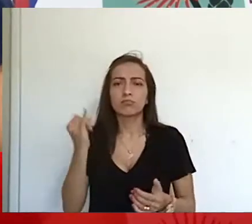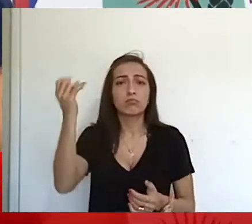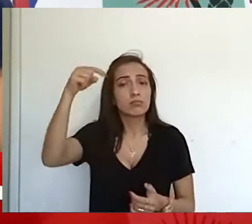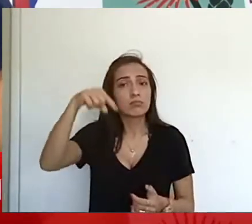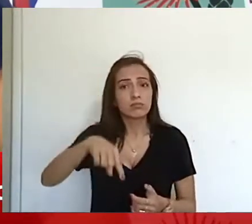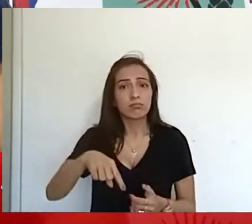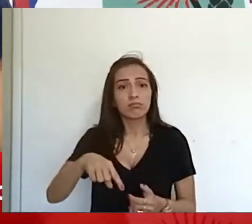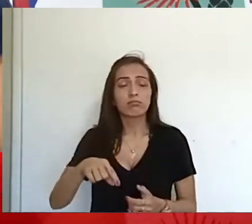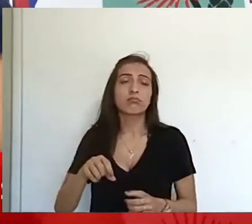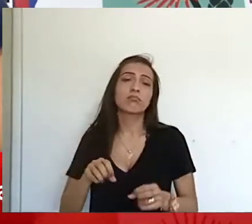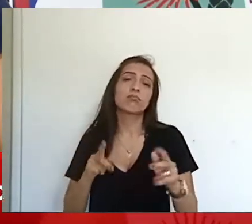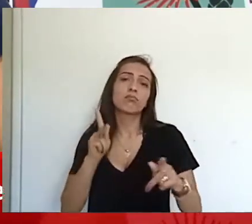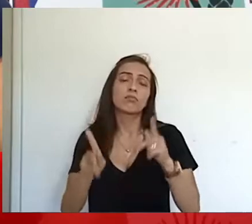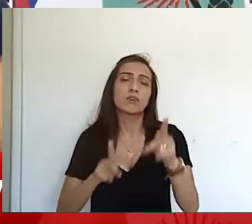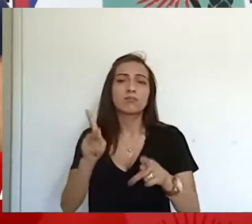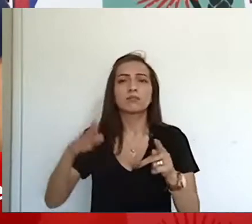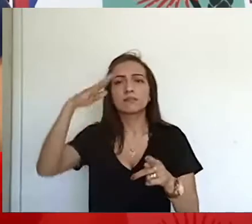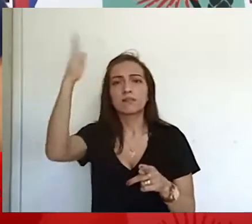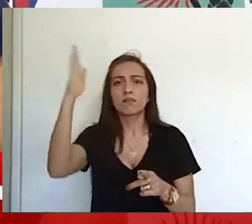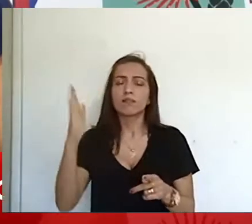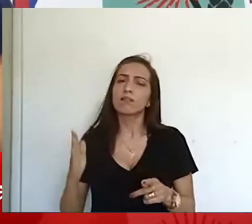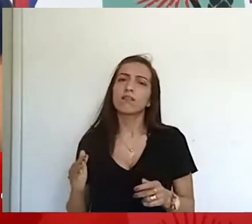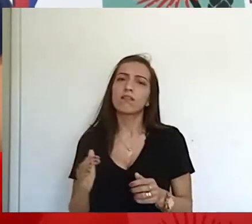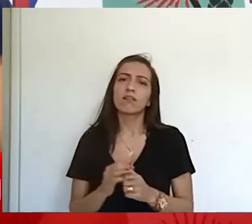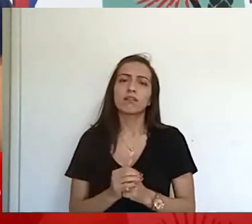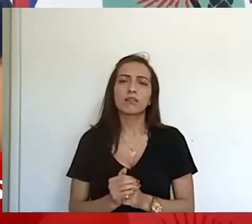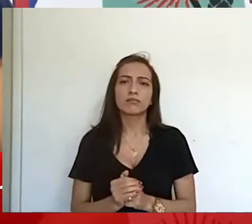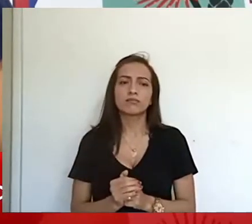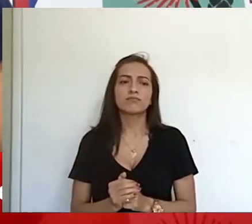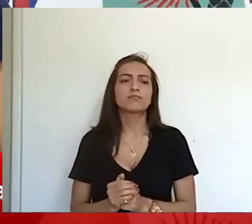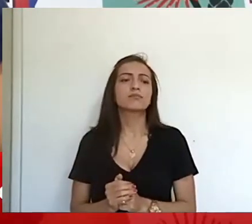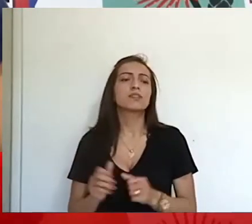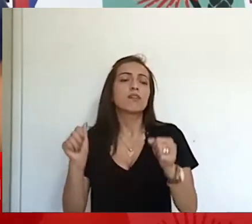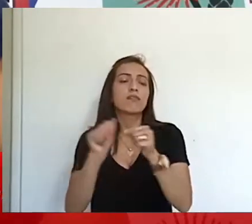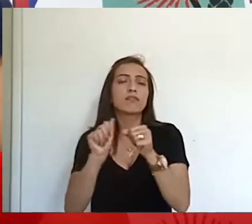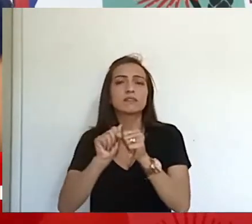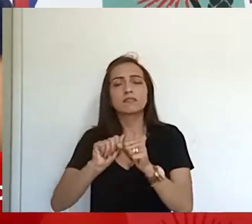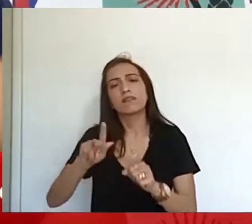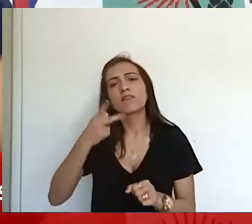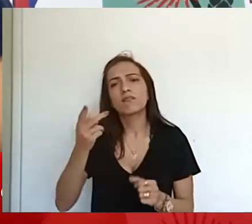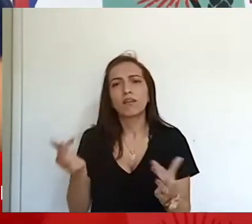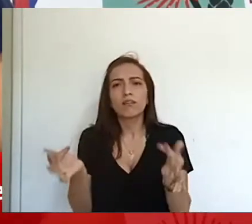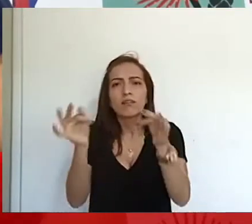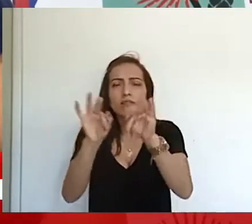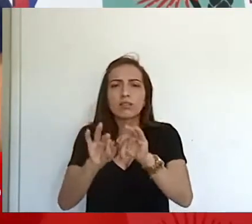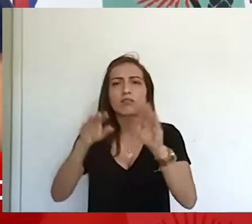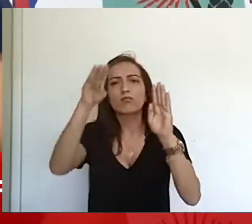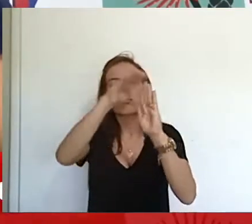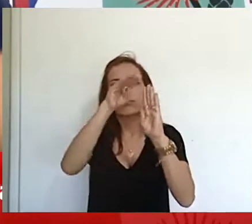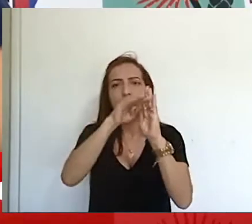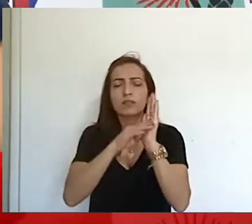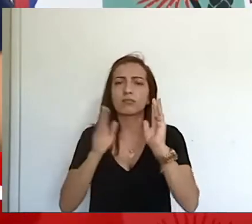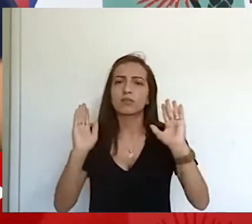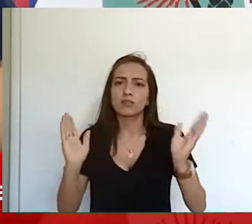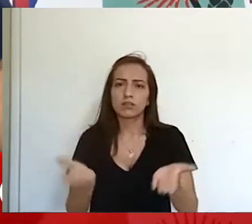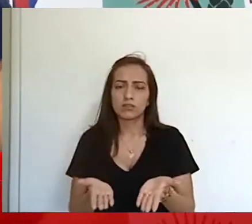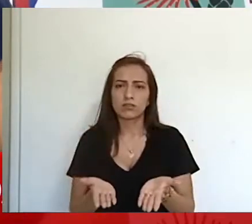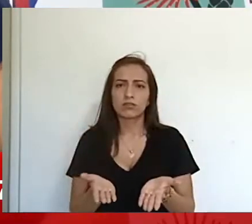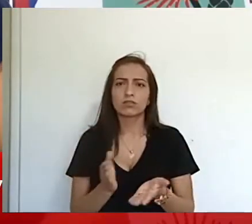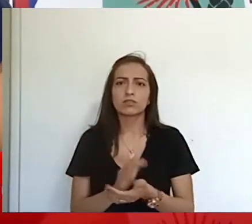queria chamar para fazermos as considerações finais do programa de hoje, começando o professor Sérgio.